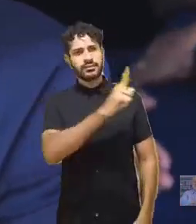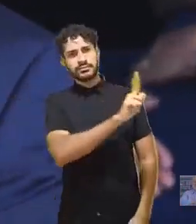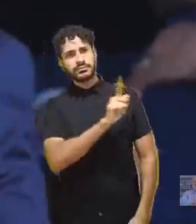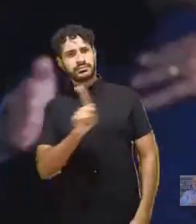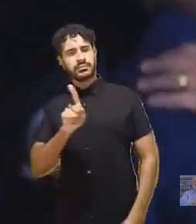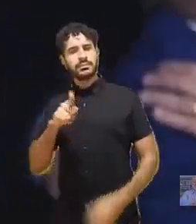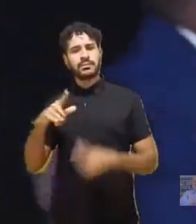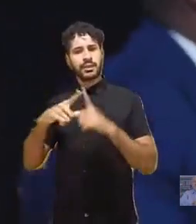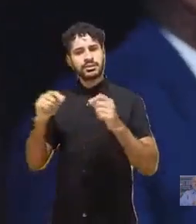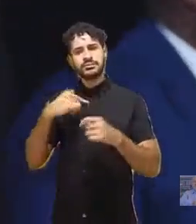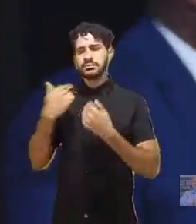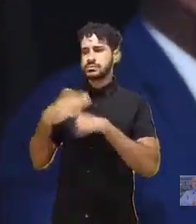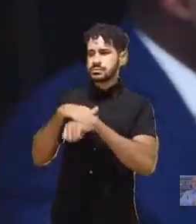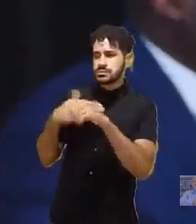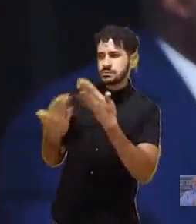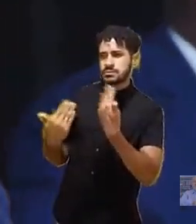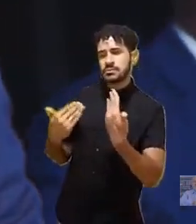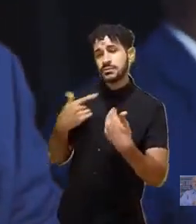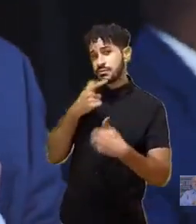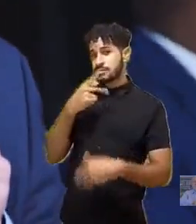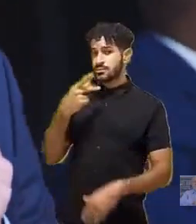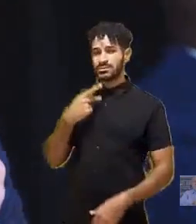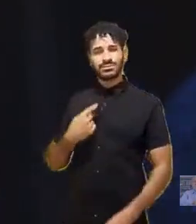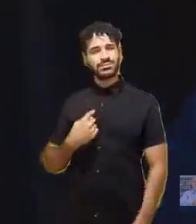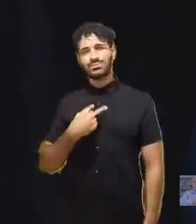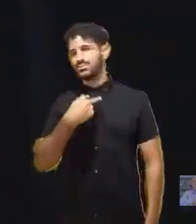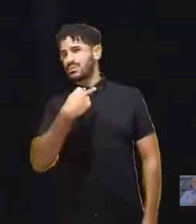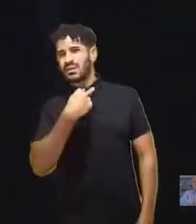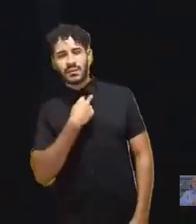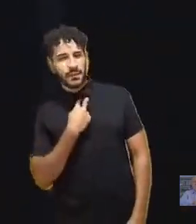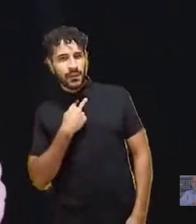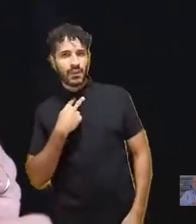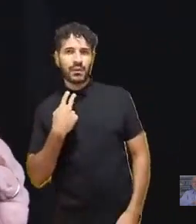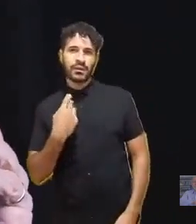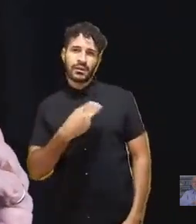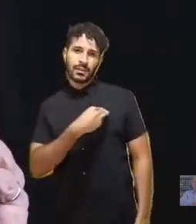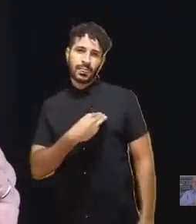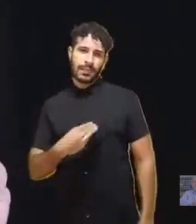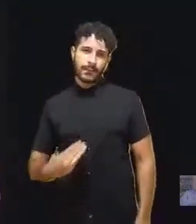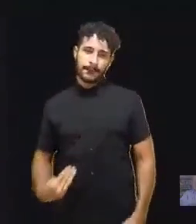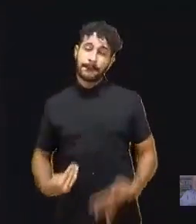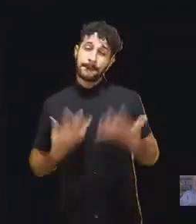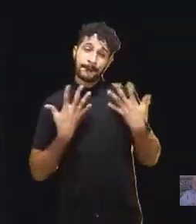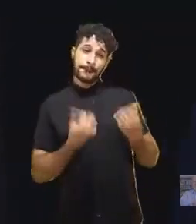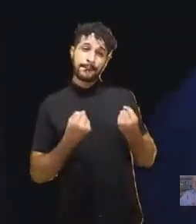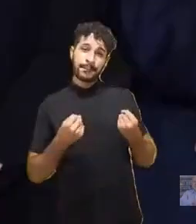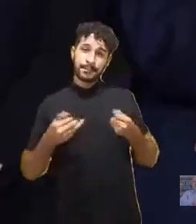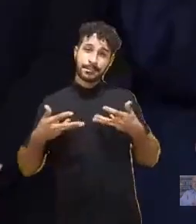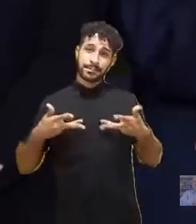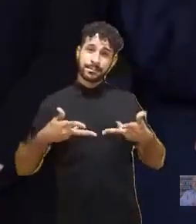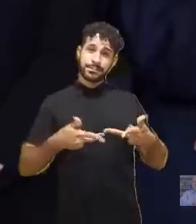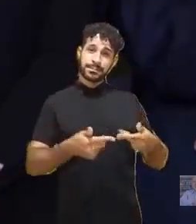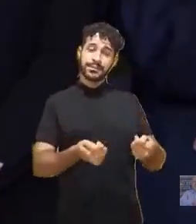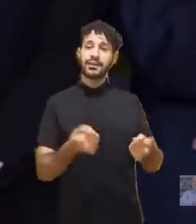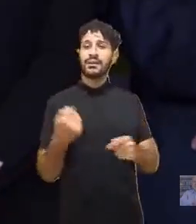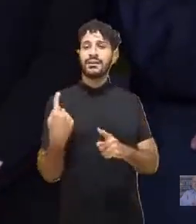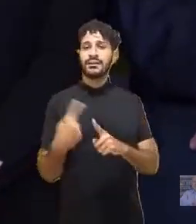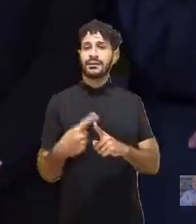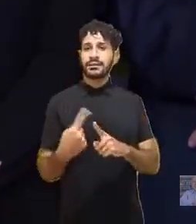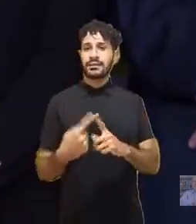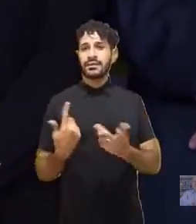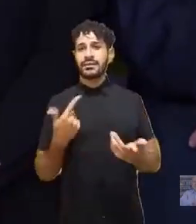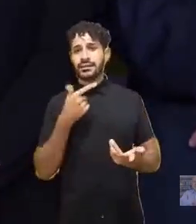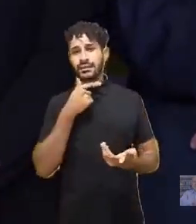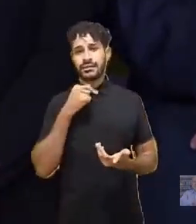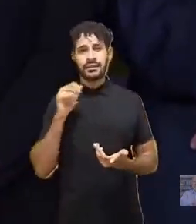e ele me disse que não podia ter feito isso aceitar o meu convite porque ele